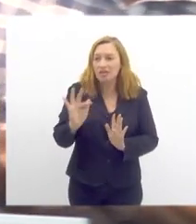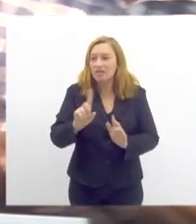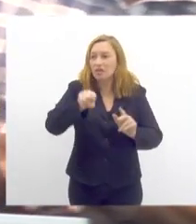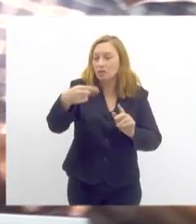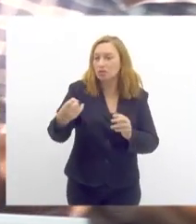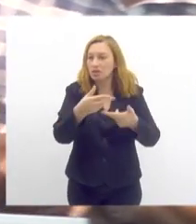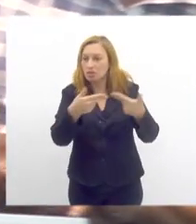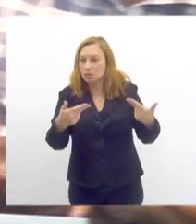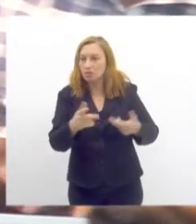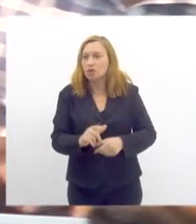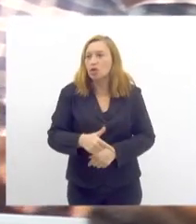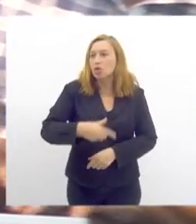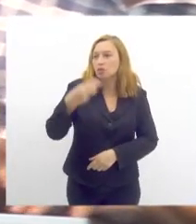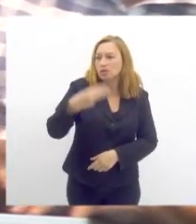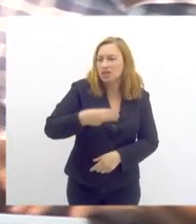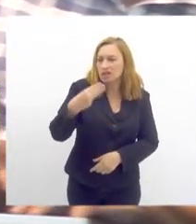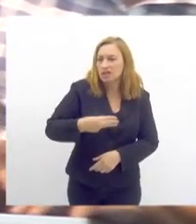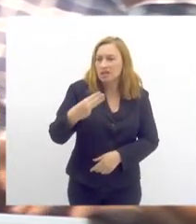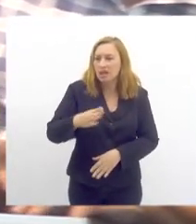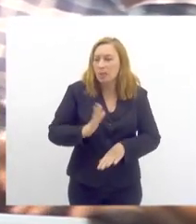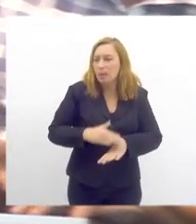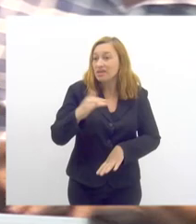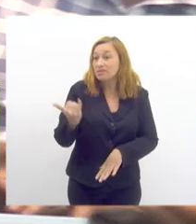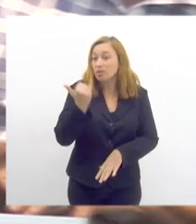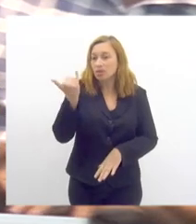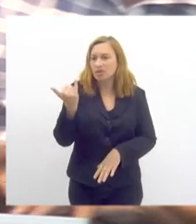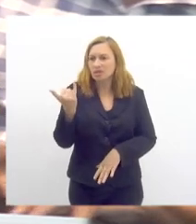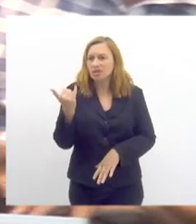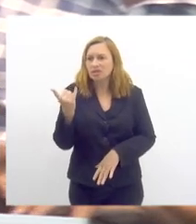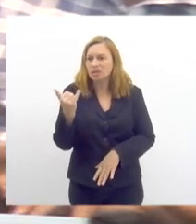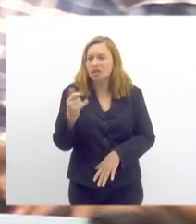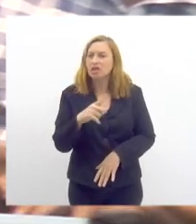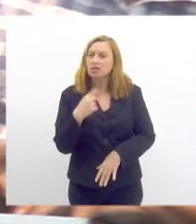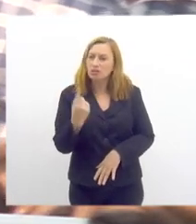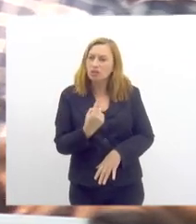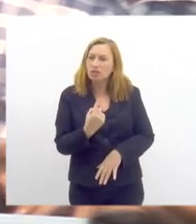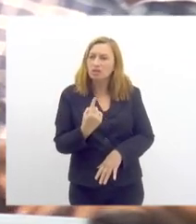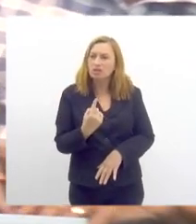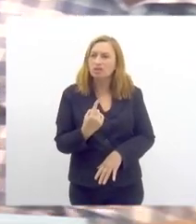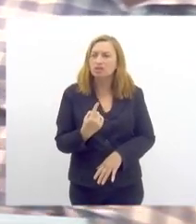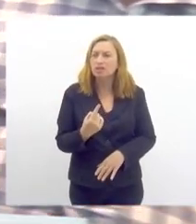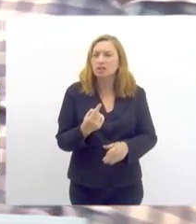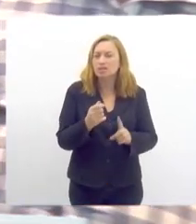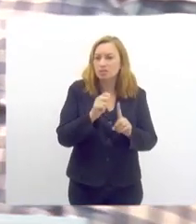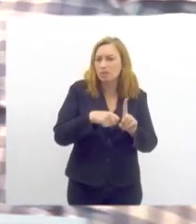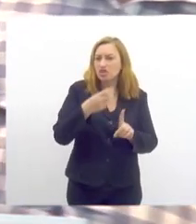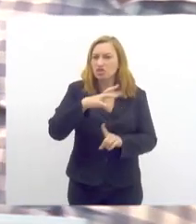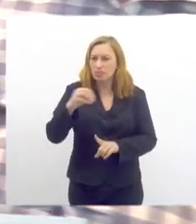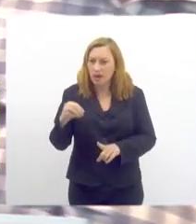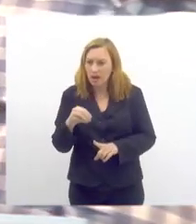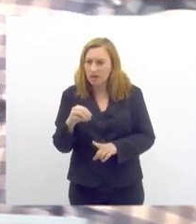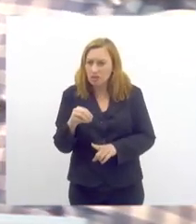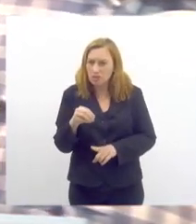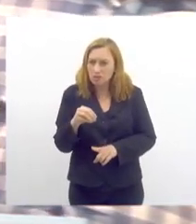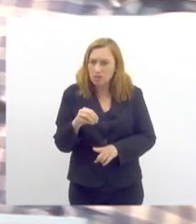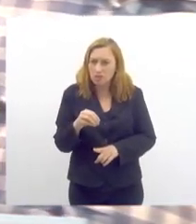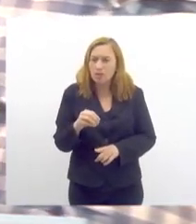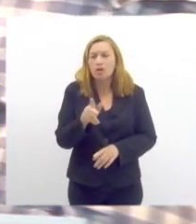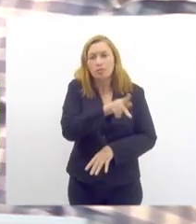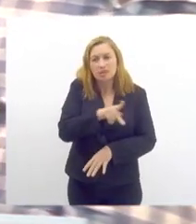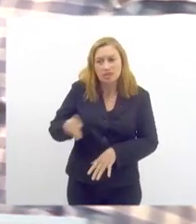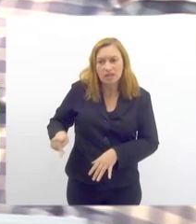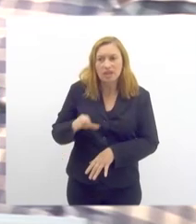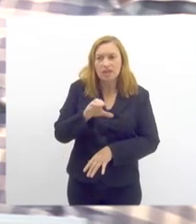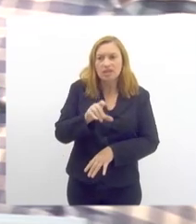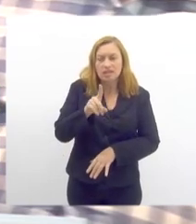questões. O terceiro ponto, mais importante, é que nós tivemos recentemente, em março, e isso também o presidente do SINDETRAN